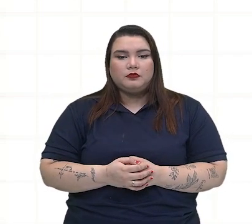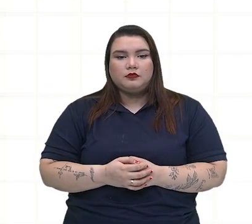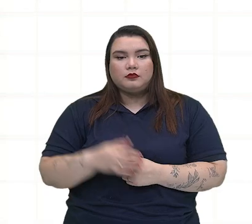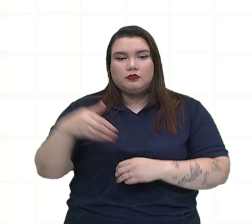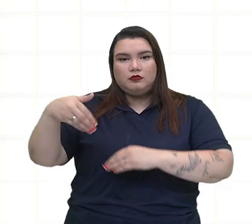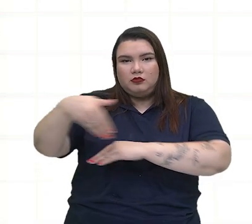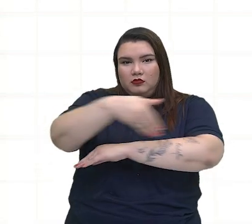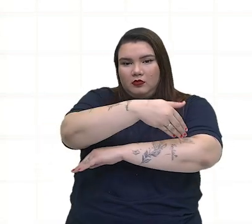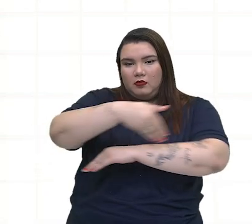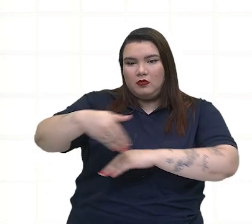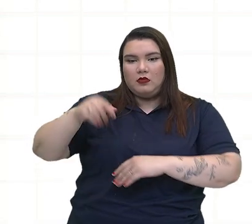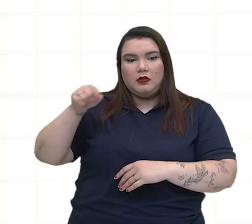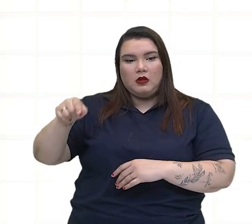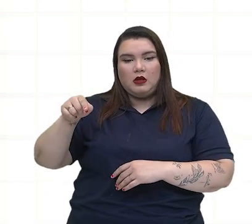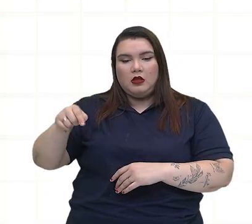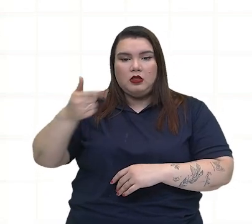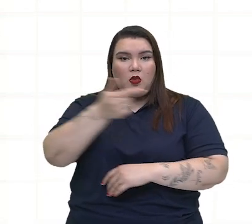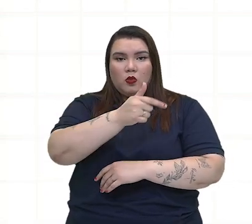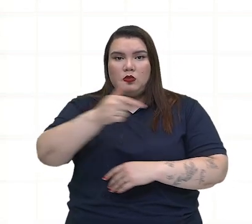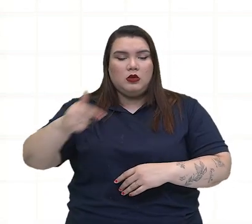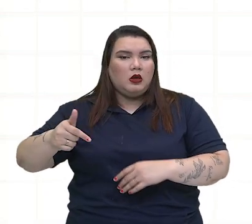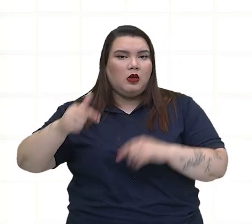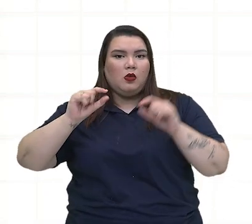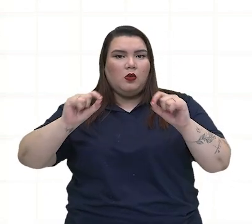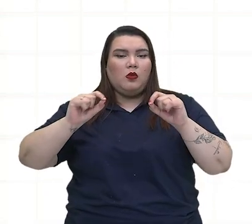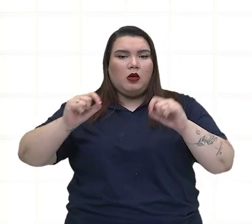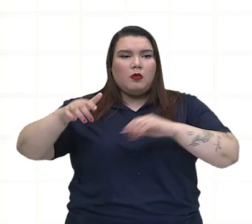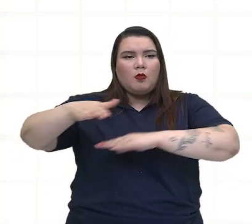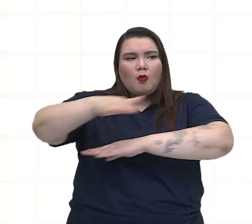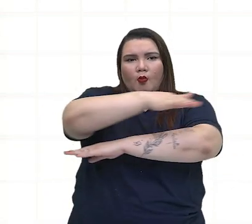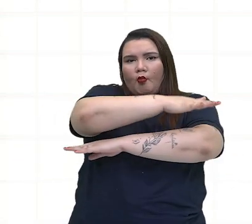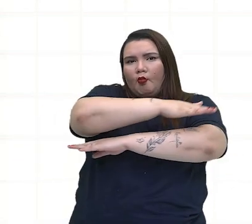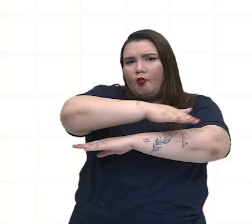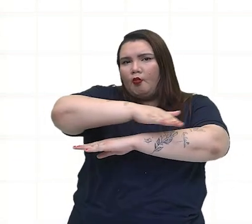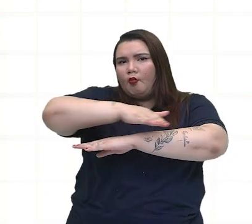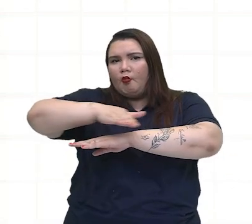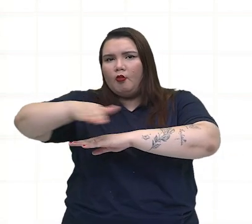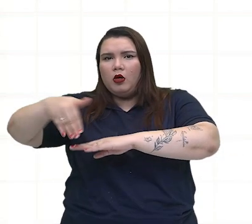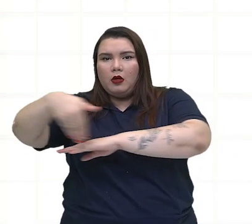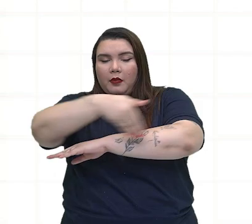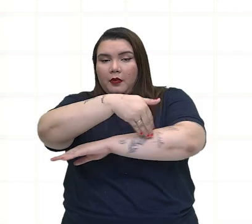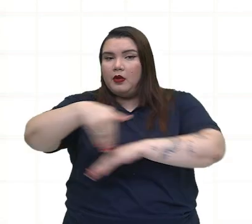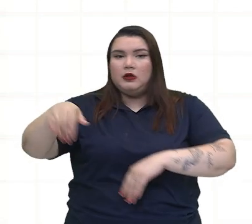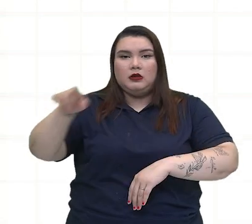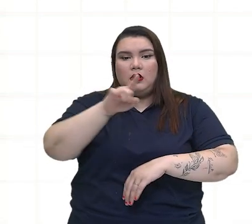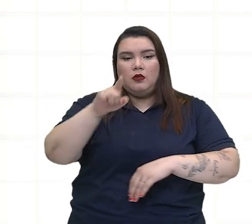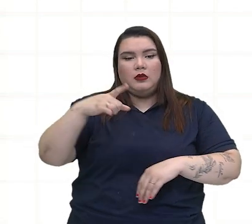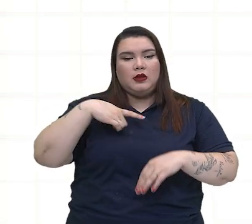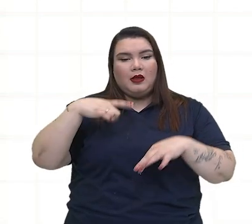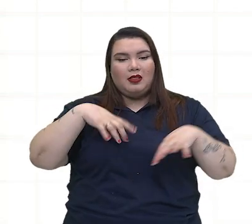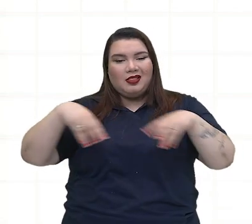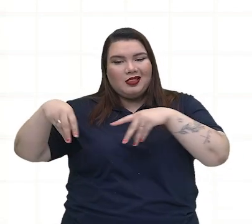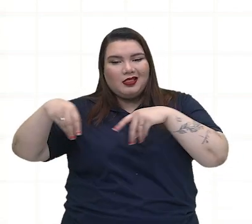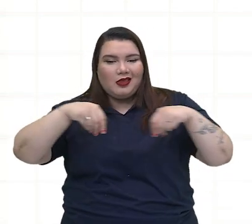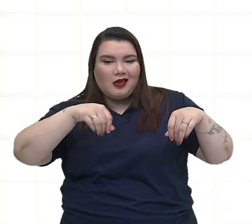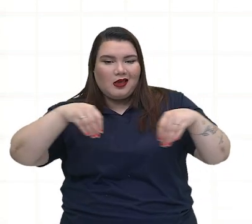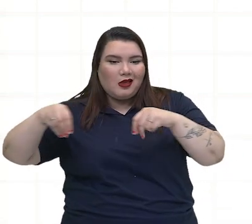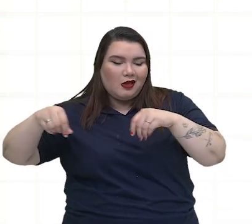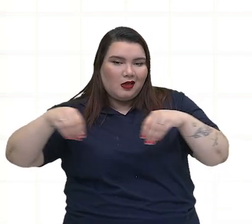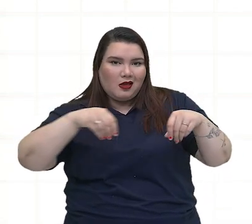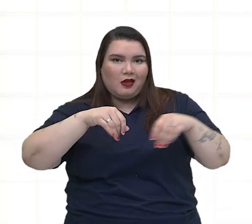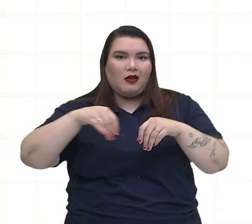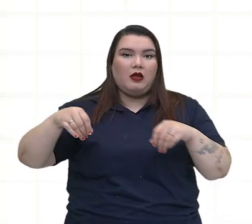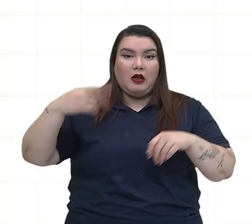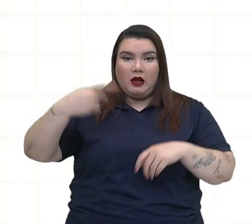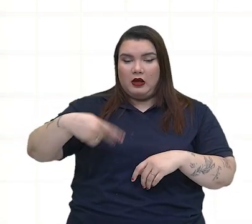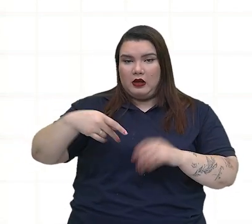os ramais, frequentemente, eles não são pavimentados, né? Alguns eles apresentam,